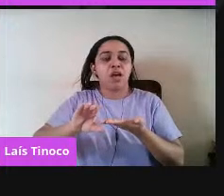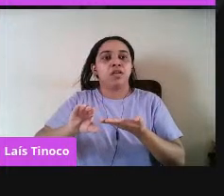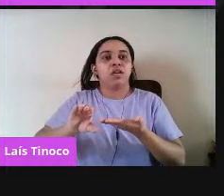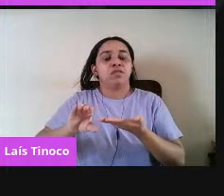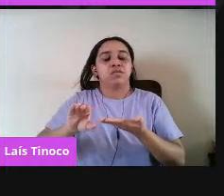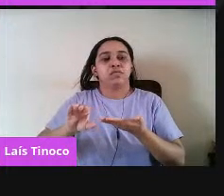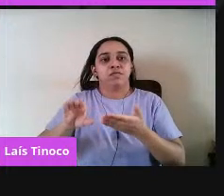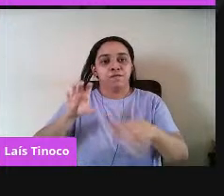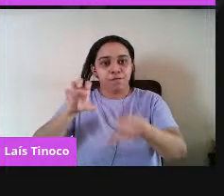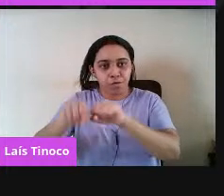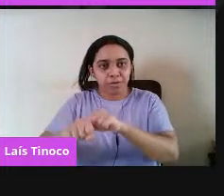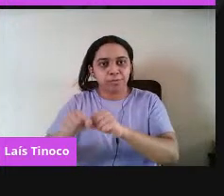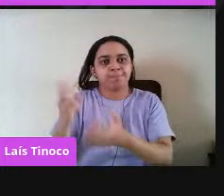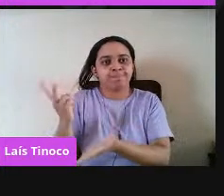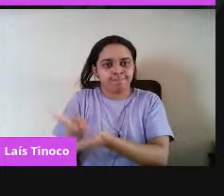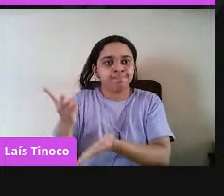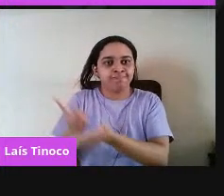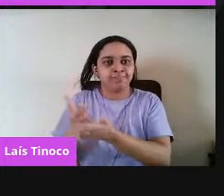pesquisador e na